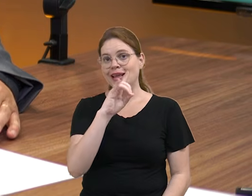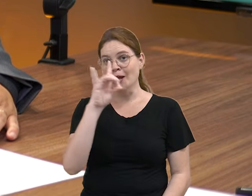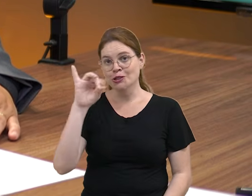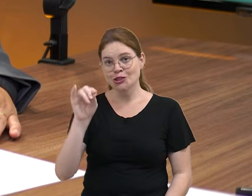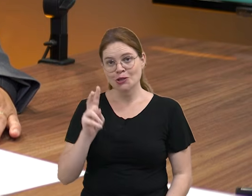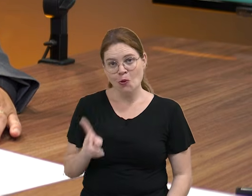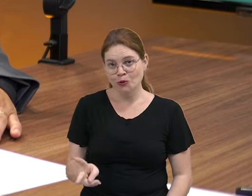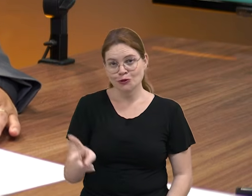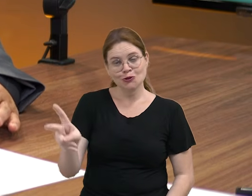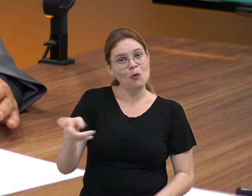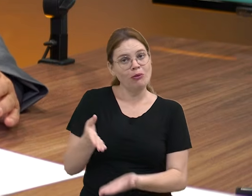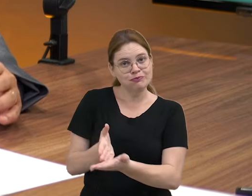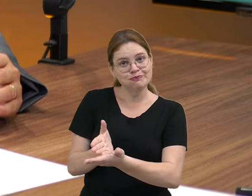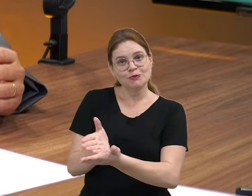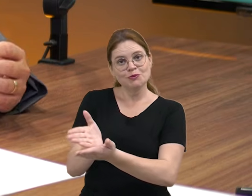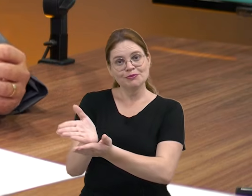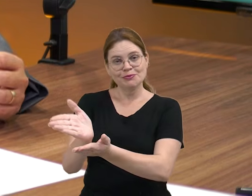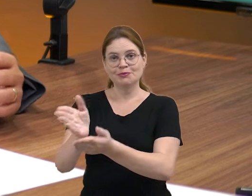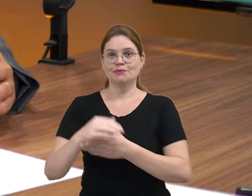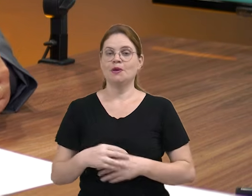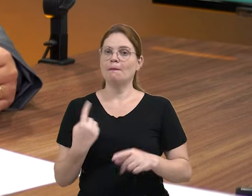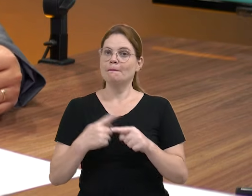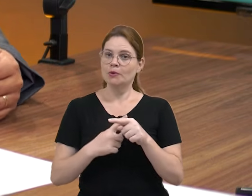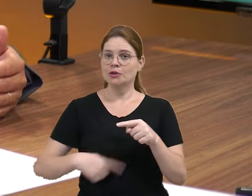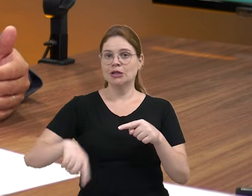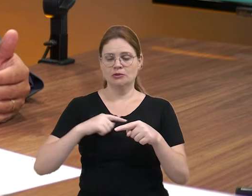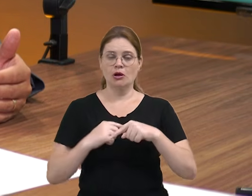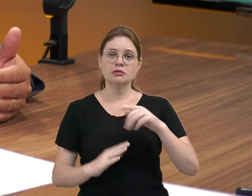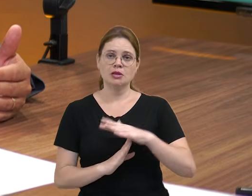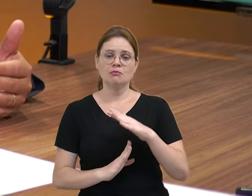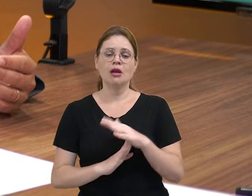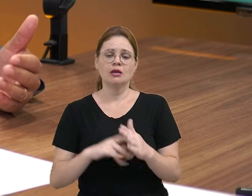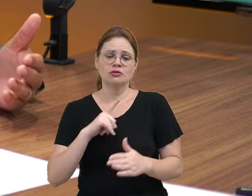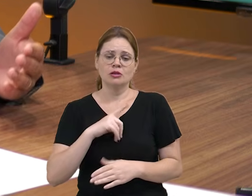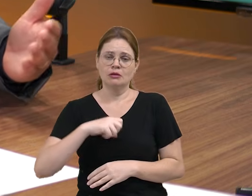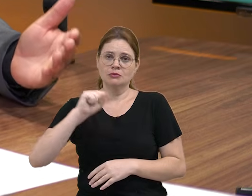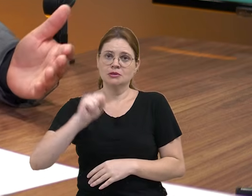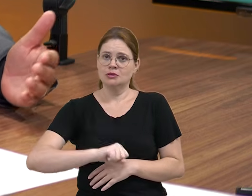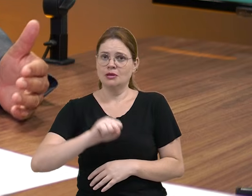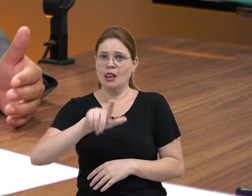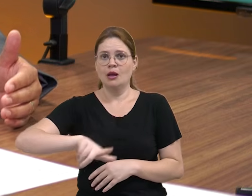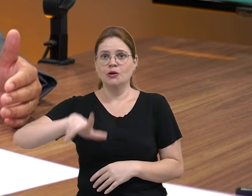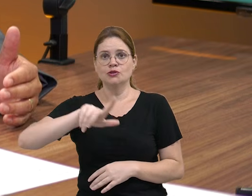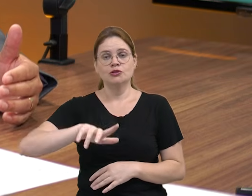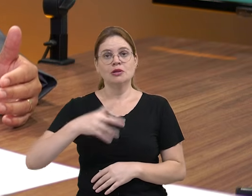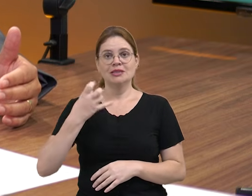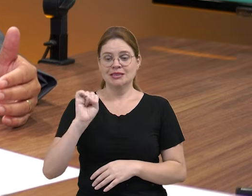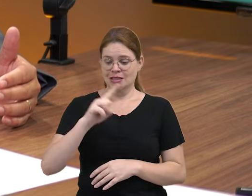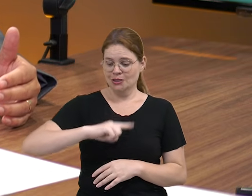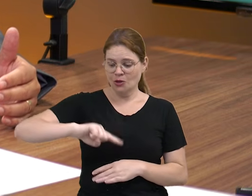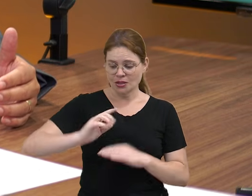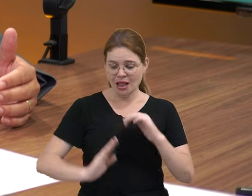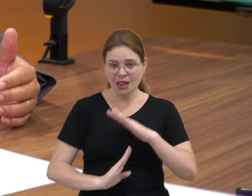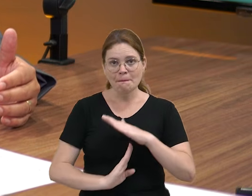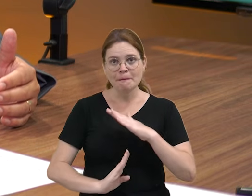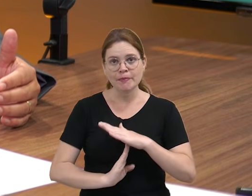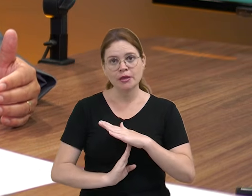Então, quando falta em nós, e nós somos limitados, de fato, nós somos limitados,